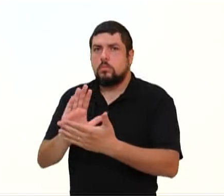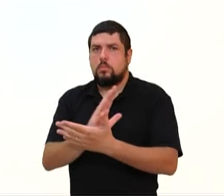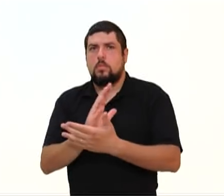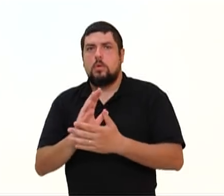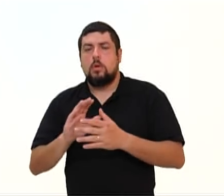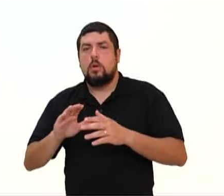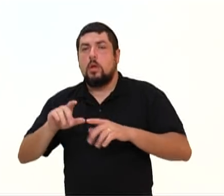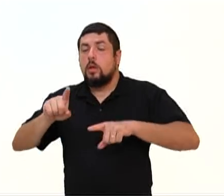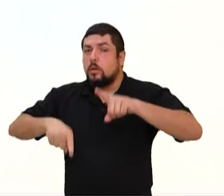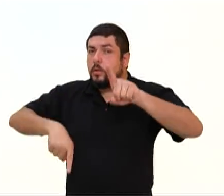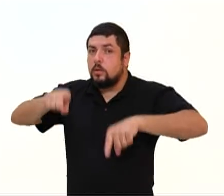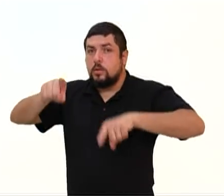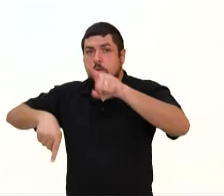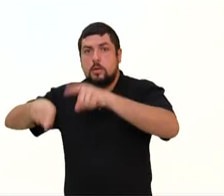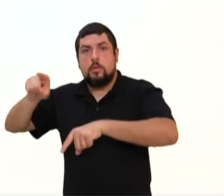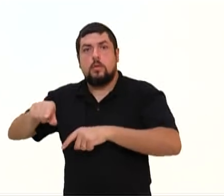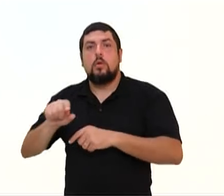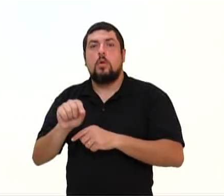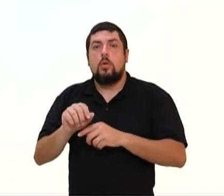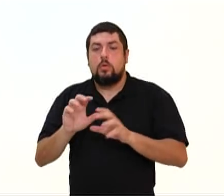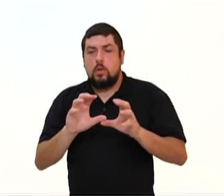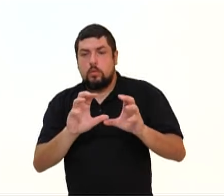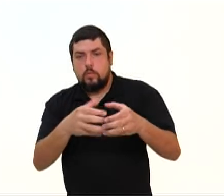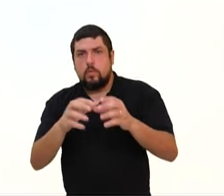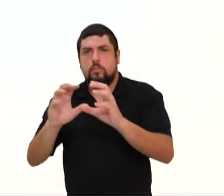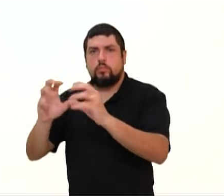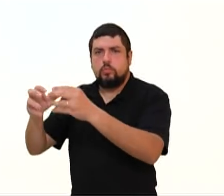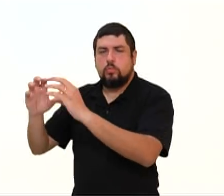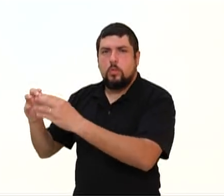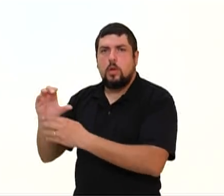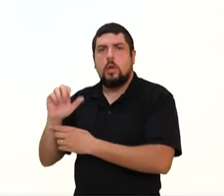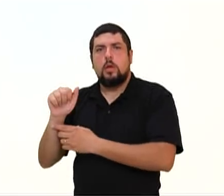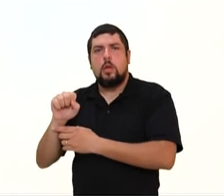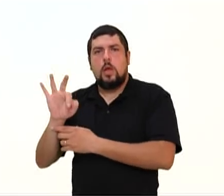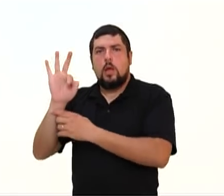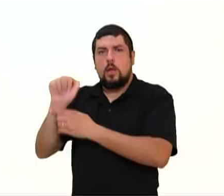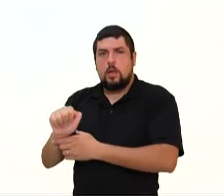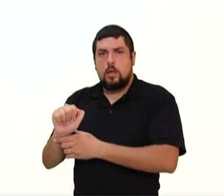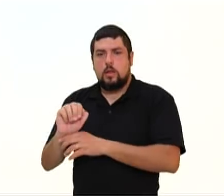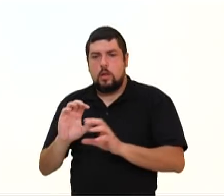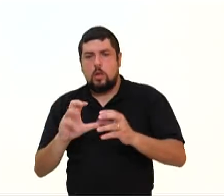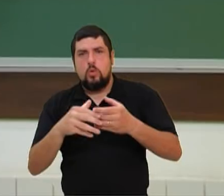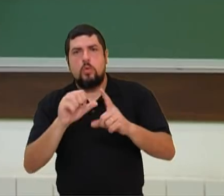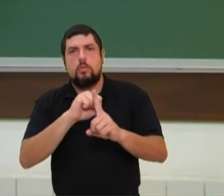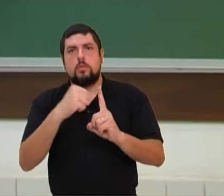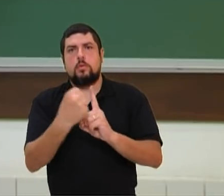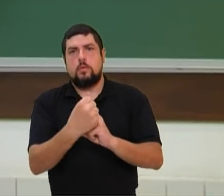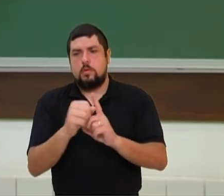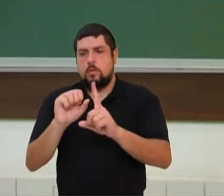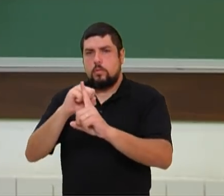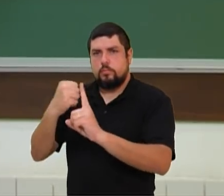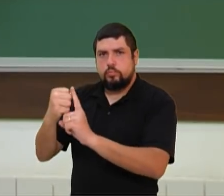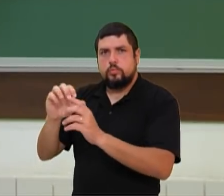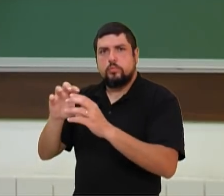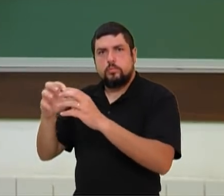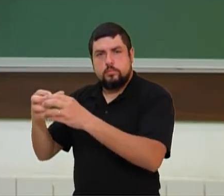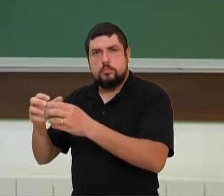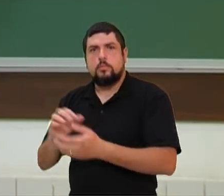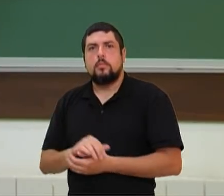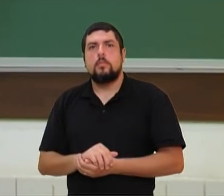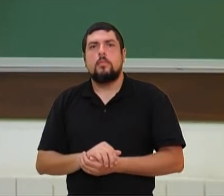preceitos e deveres de sua própria casta, classe social da qual pertence. Então, cabe a sua tarefa. Né?